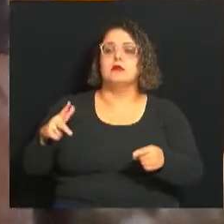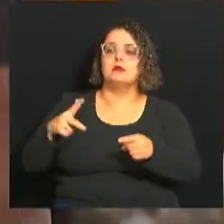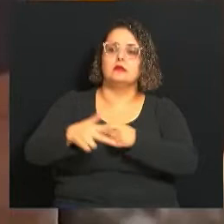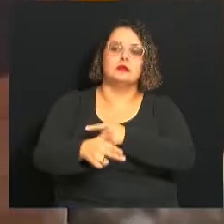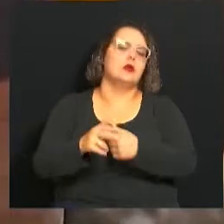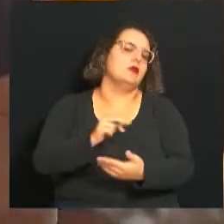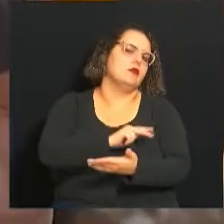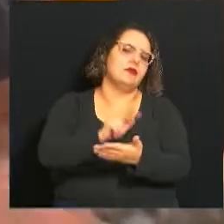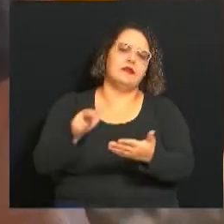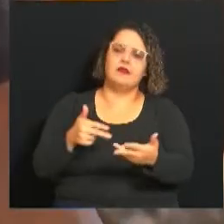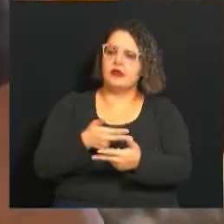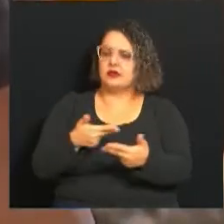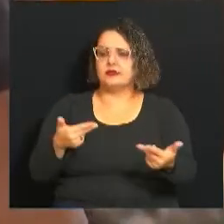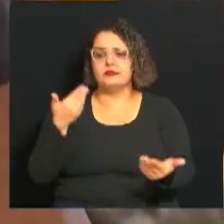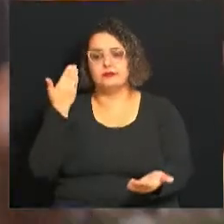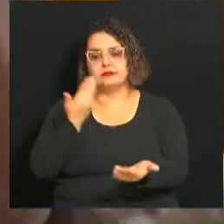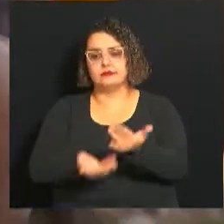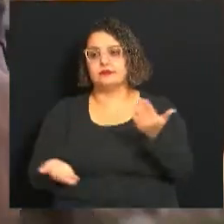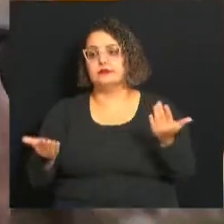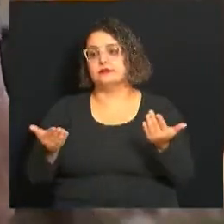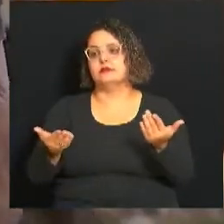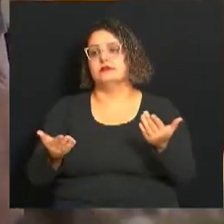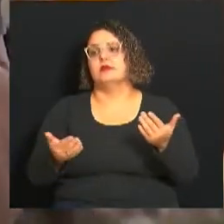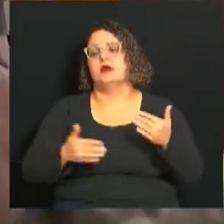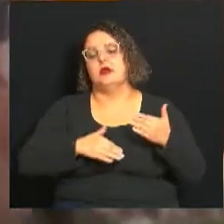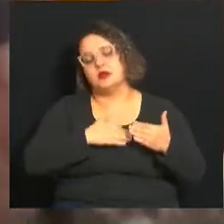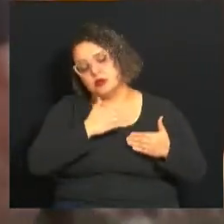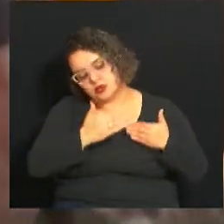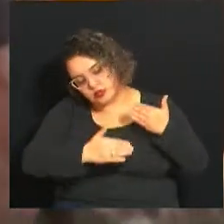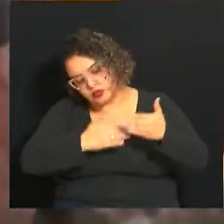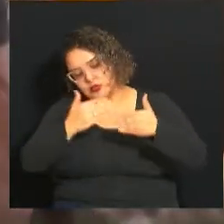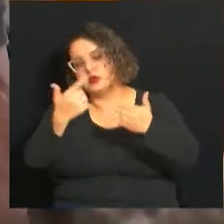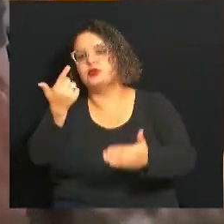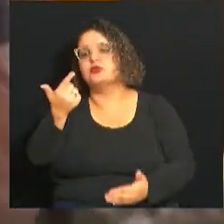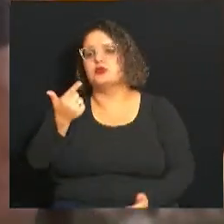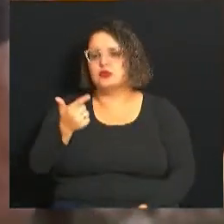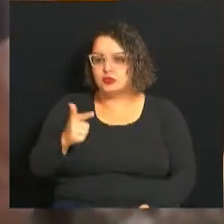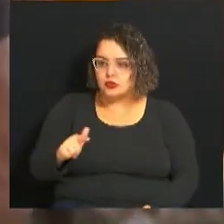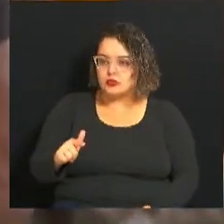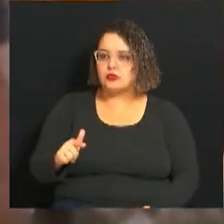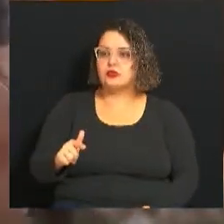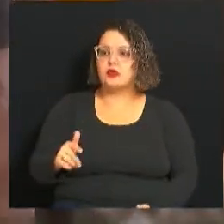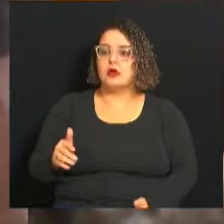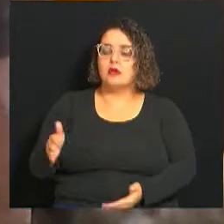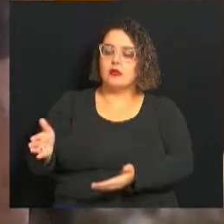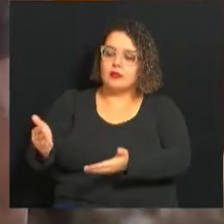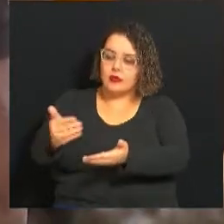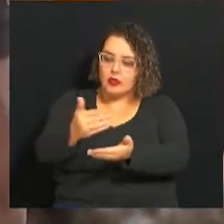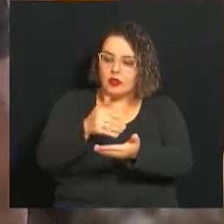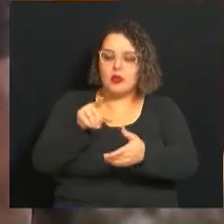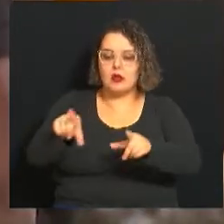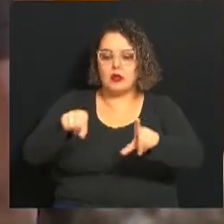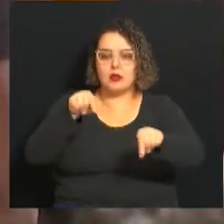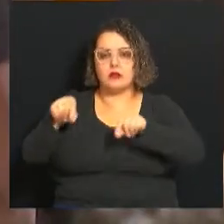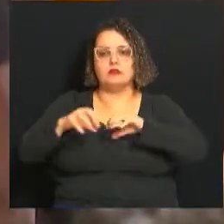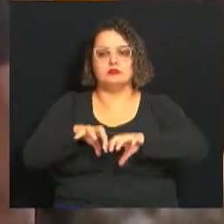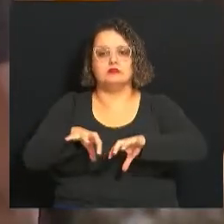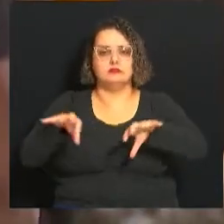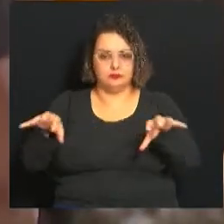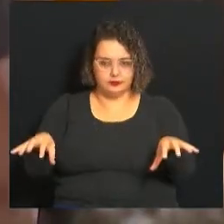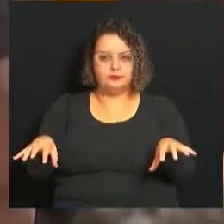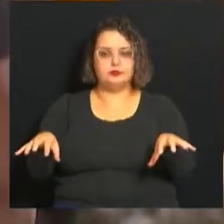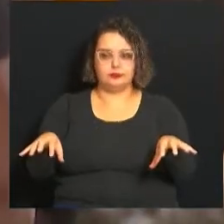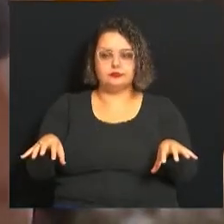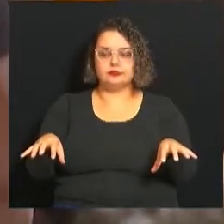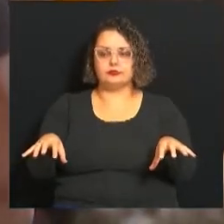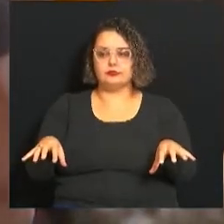coisas se perderam, então a gente está em reconstrução novamente da coleta seletiva. Mas a gente tem assim, a grata satisfação de dizer que,